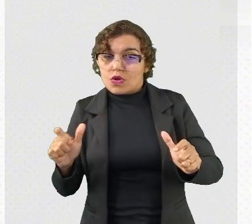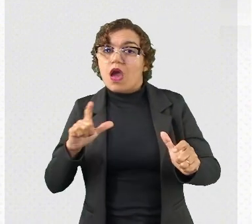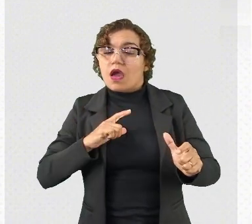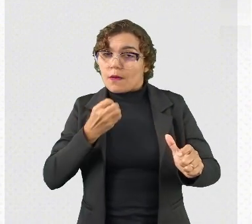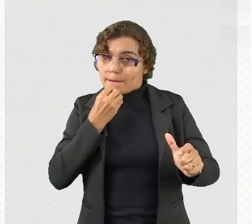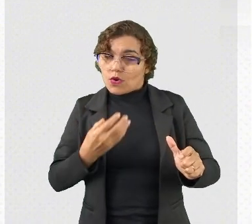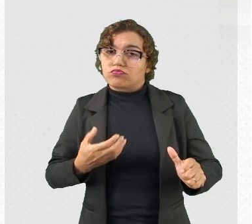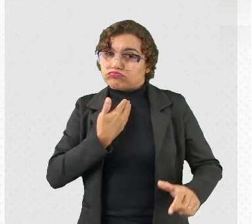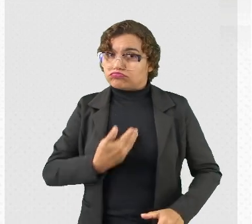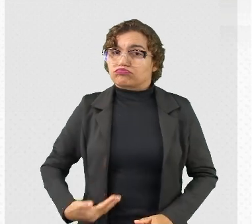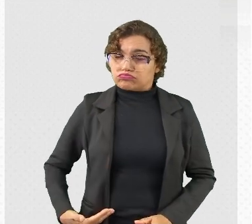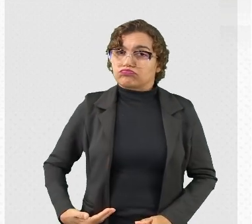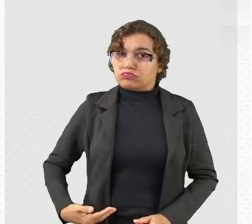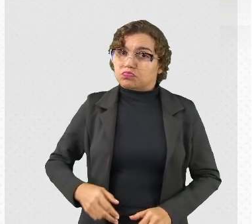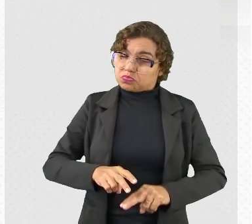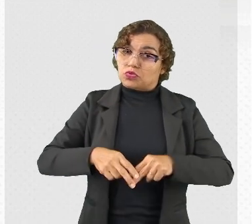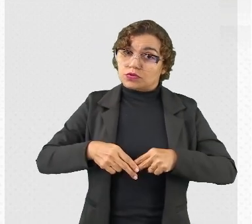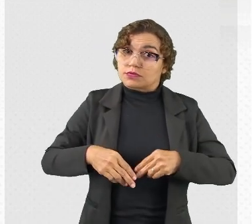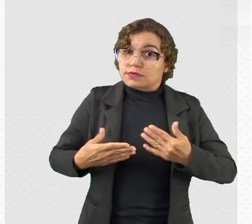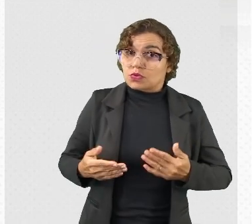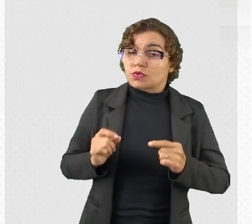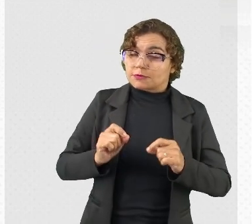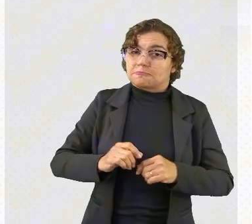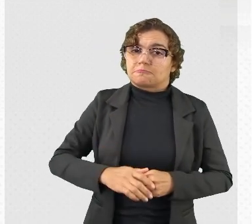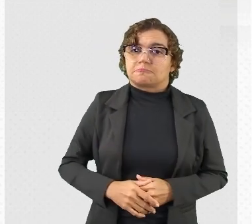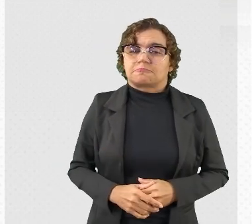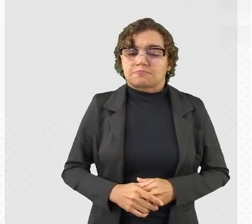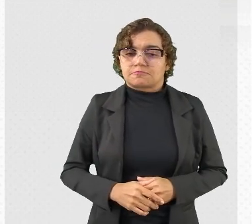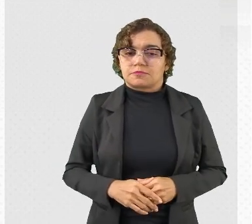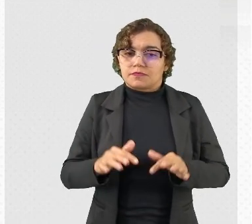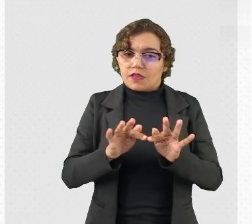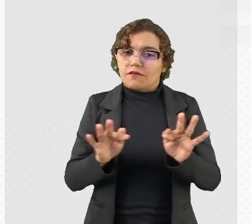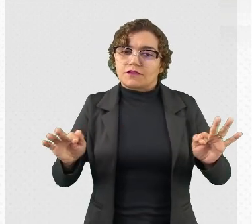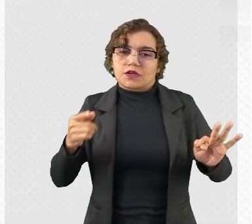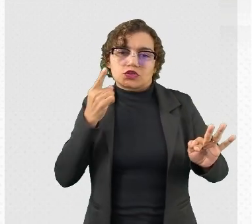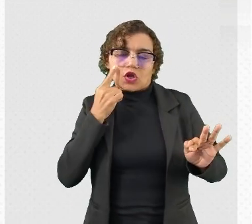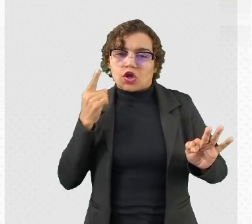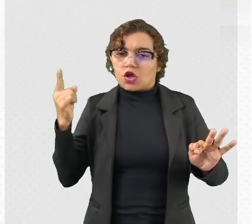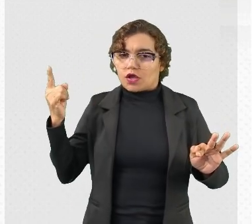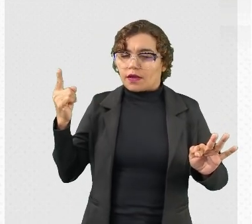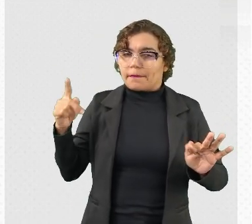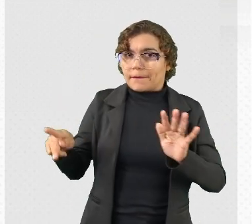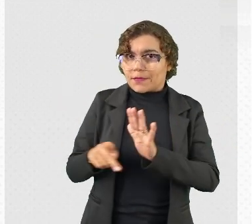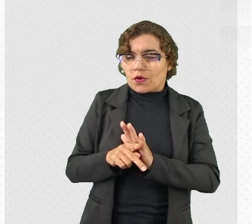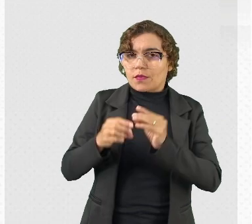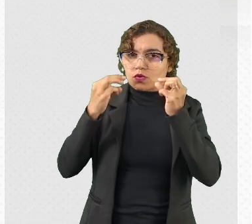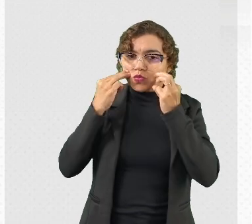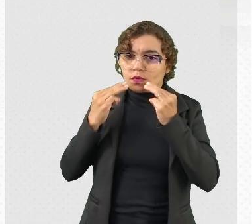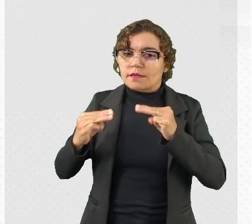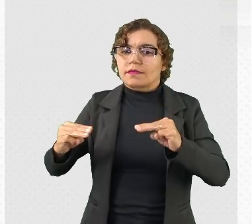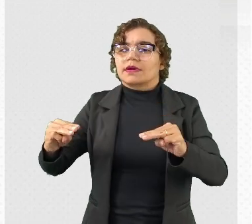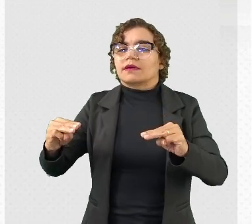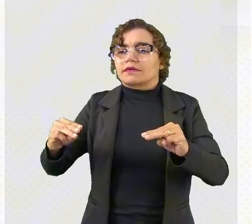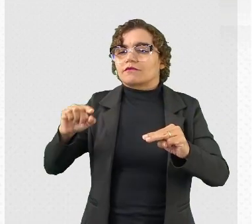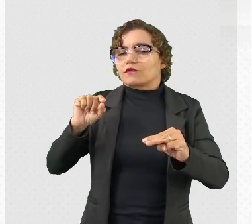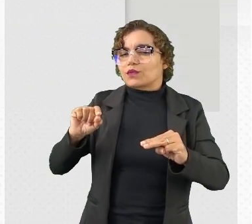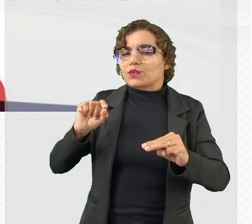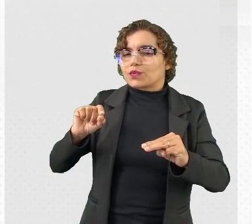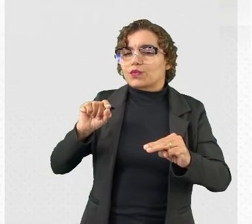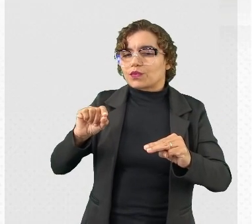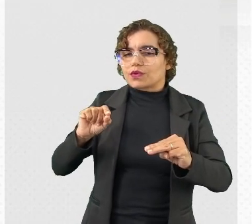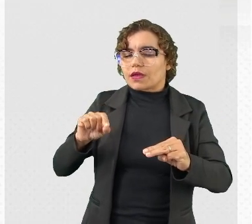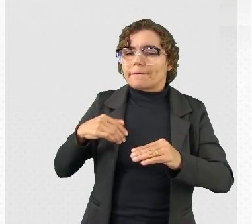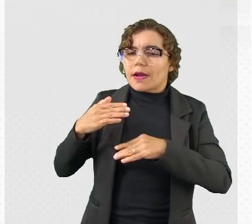bom governante por isso. Então, essa frase é atribuída ao Maquiavel na medida, né, em que